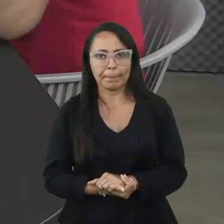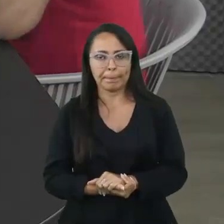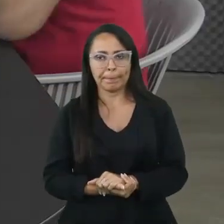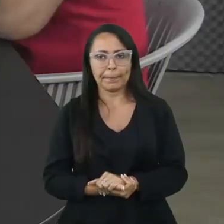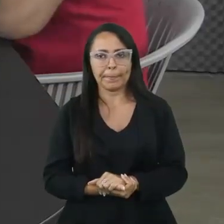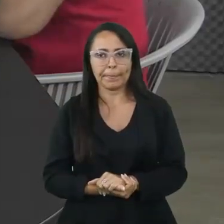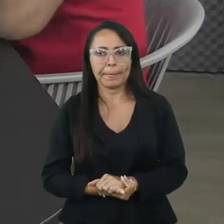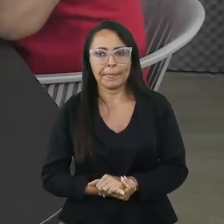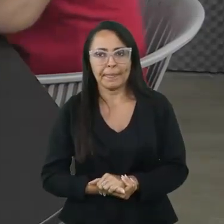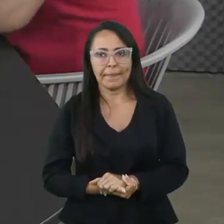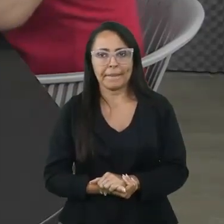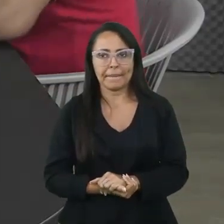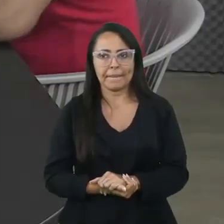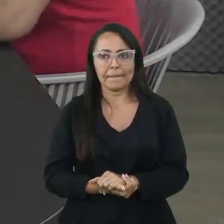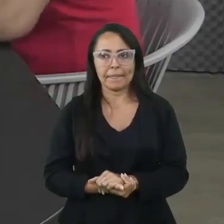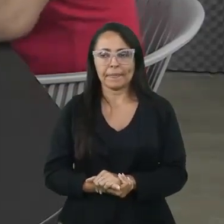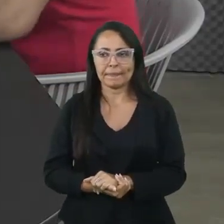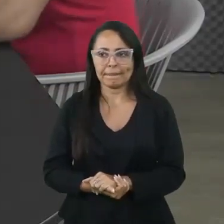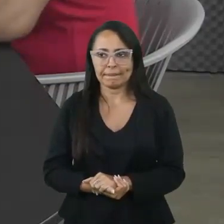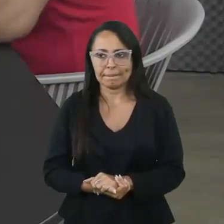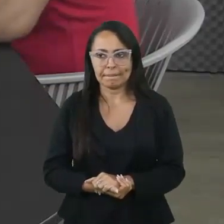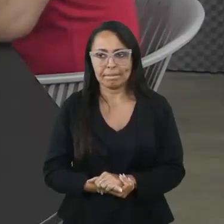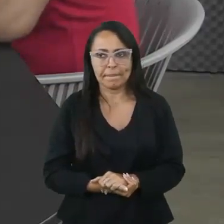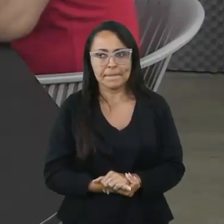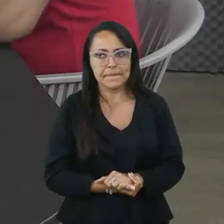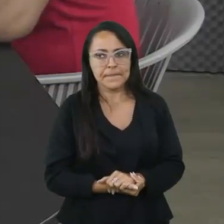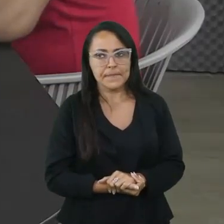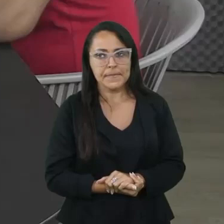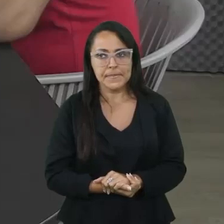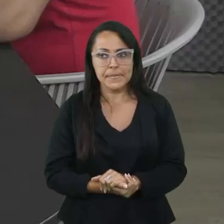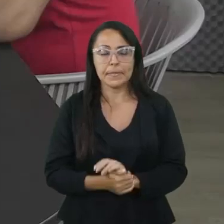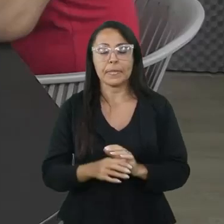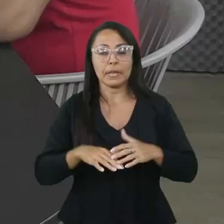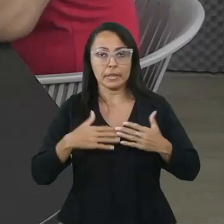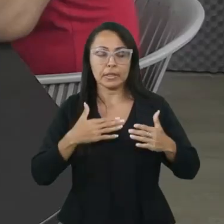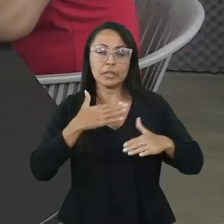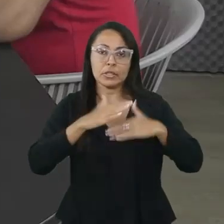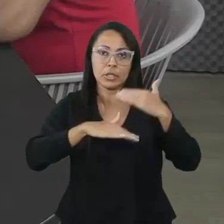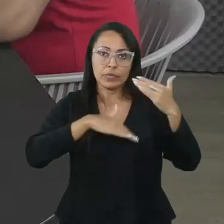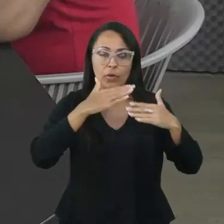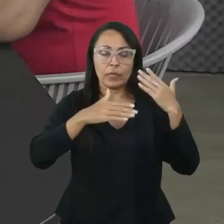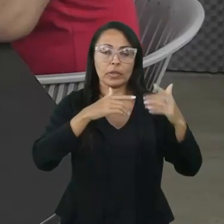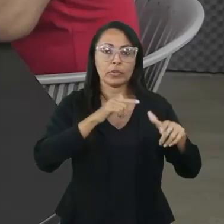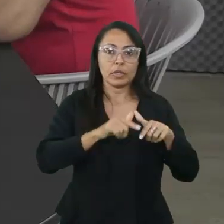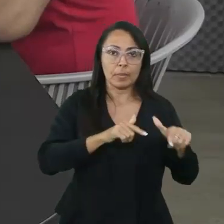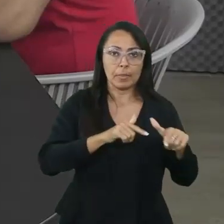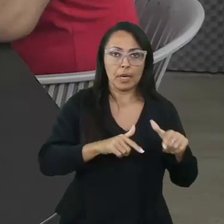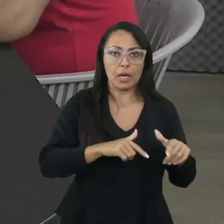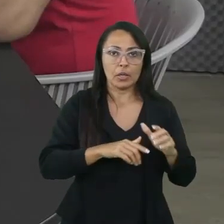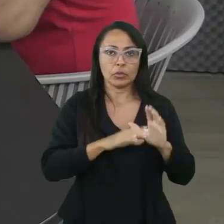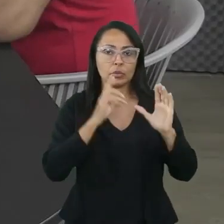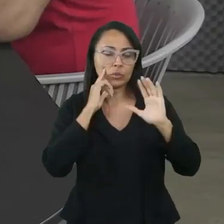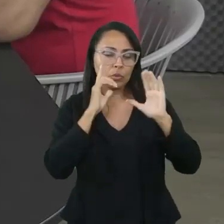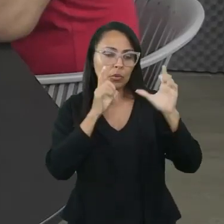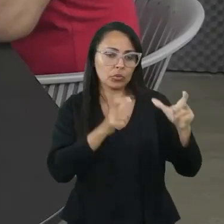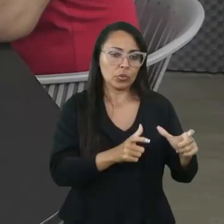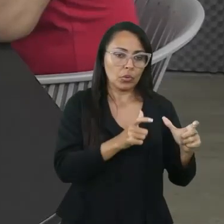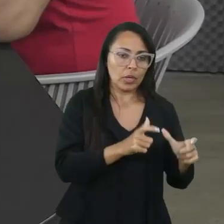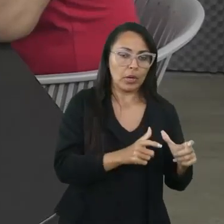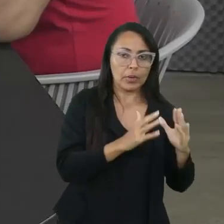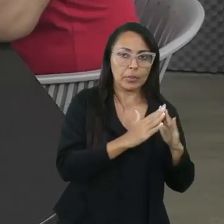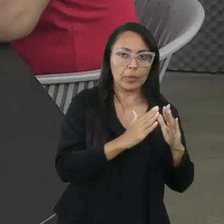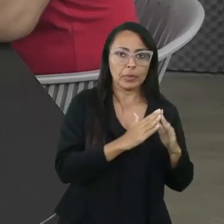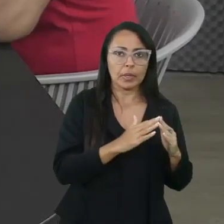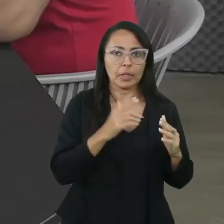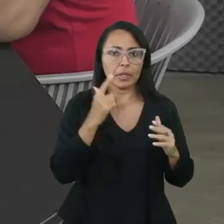parte. Boa. E desenvolvendo esse trabalho lá na nossa comunidade, a gente descobriu um segundo inseto, que é o